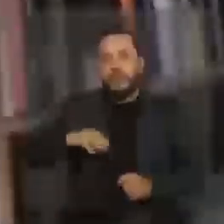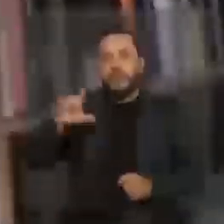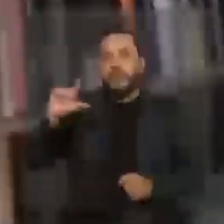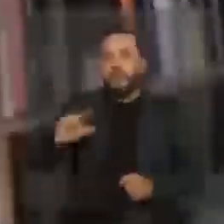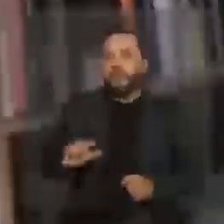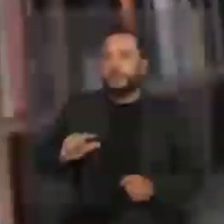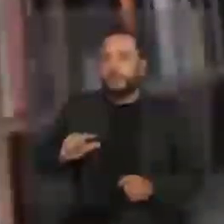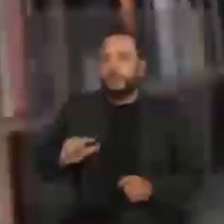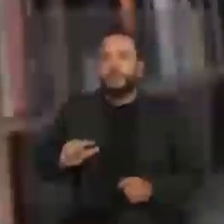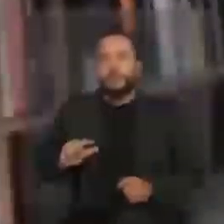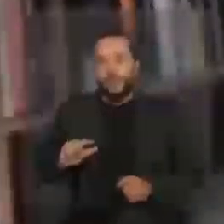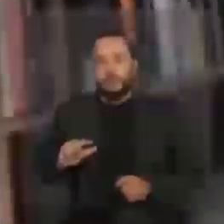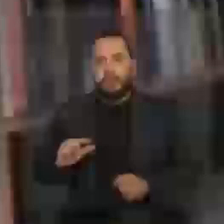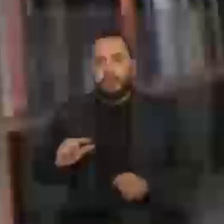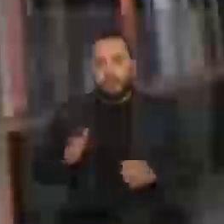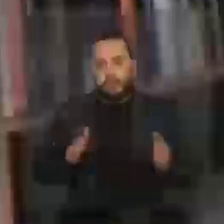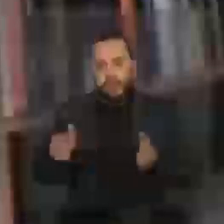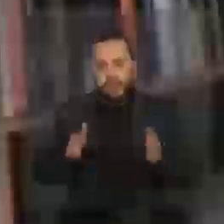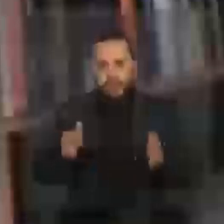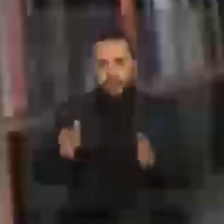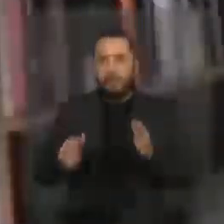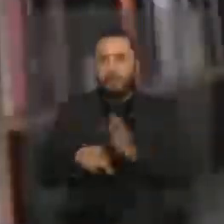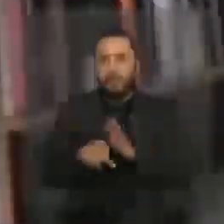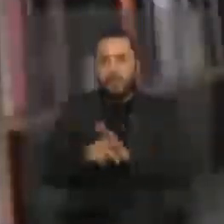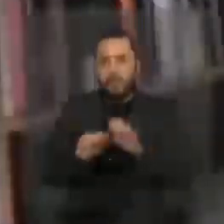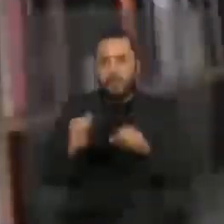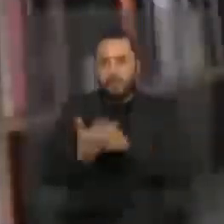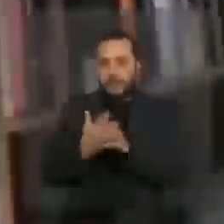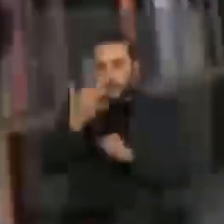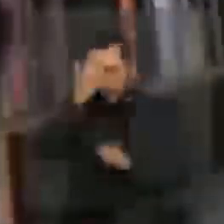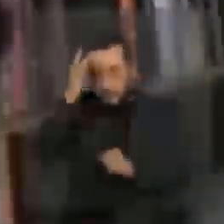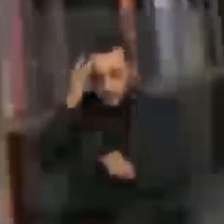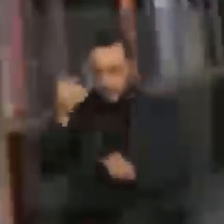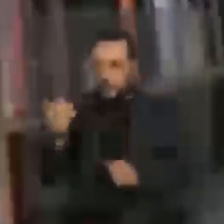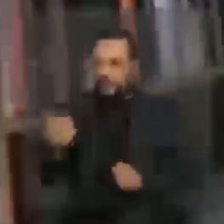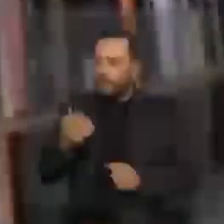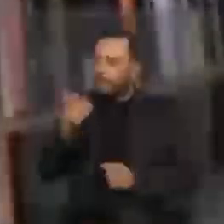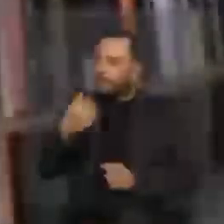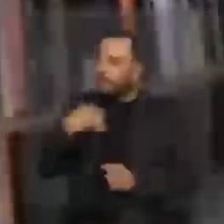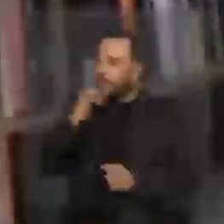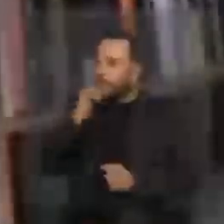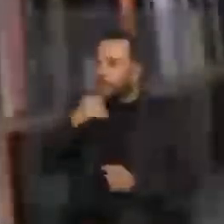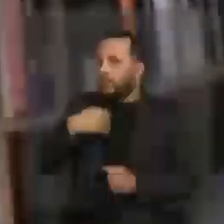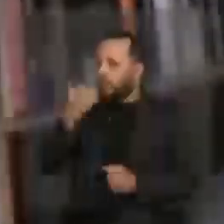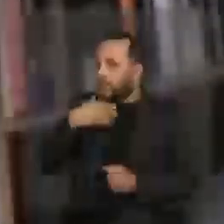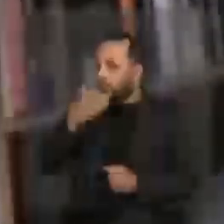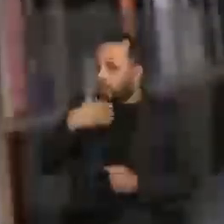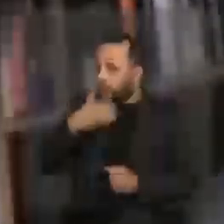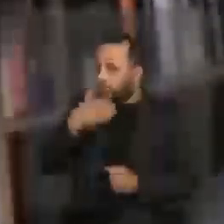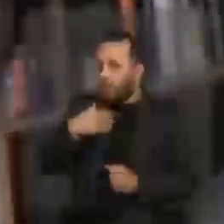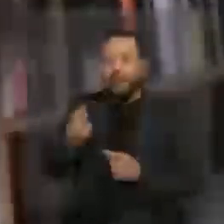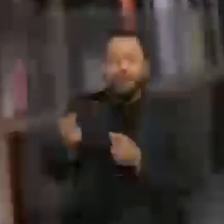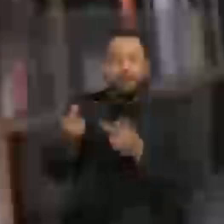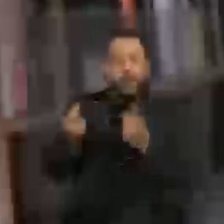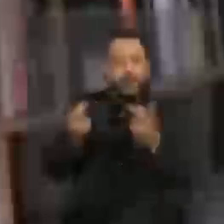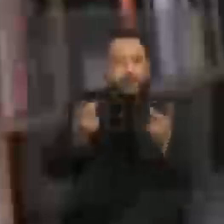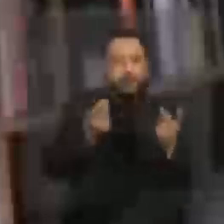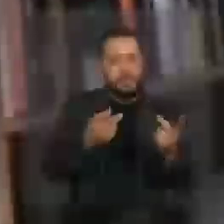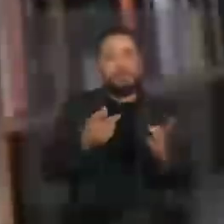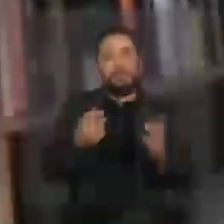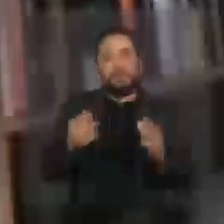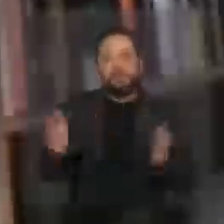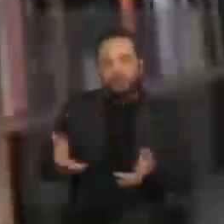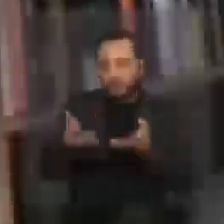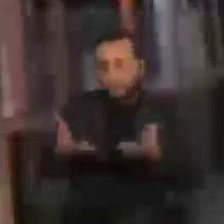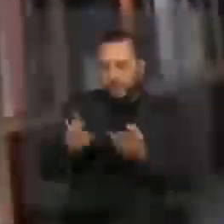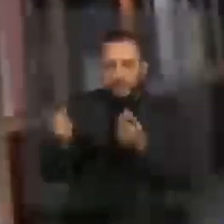dizer, os vendedores de hortifruti, que não pararam de trabalhar, mas é lógico que tiveram uma queda muito grande das suas atividades, que esses